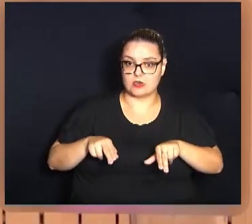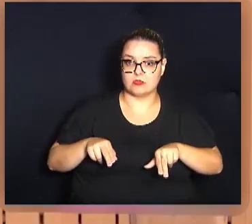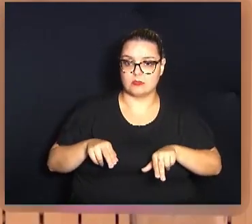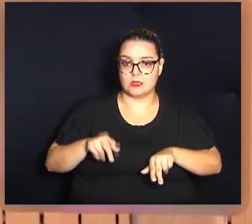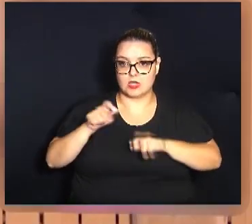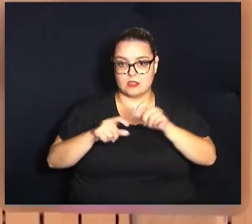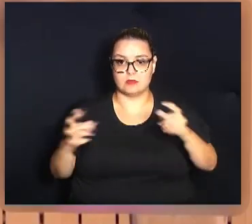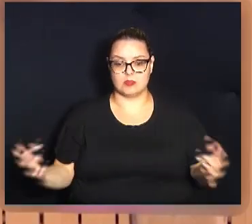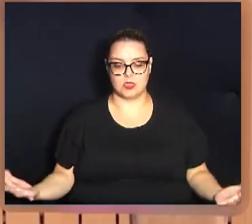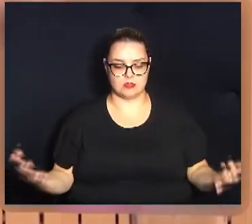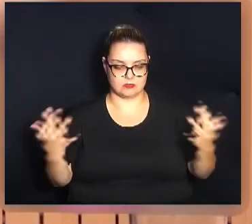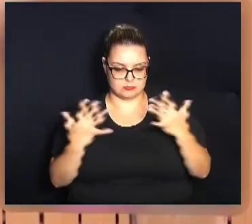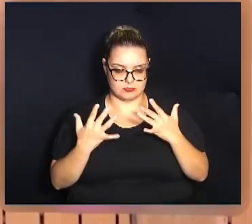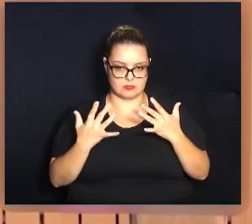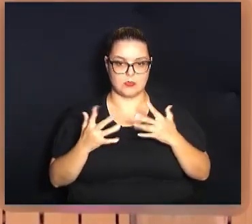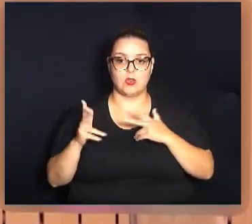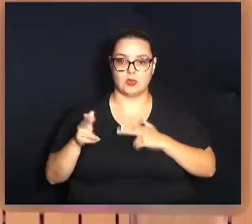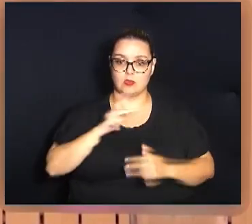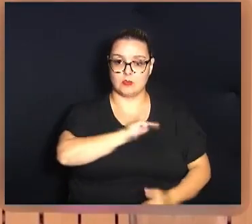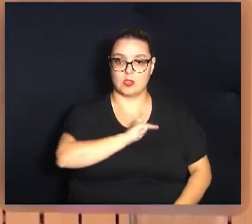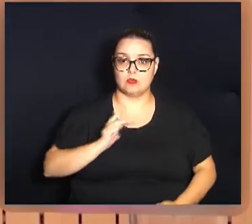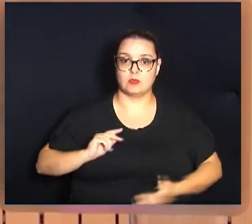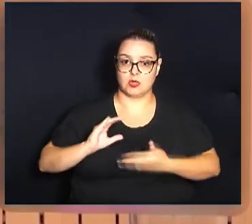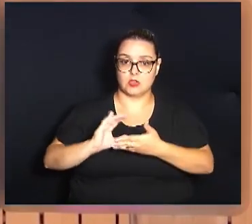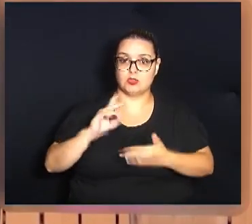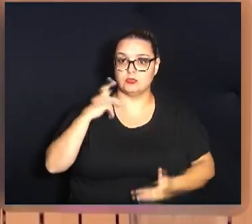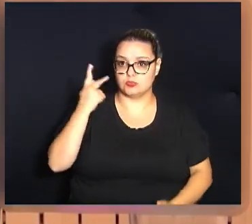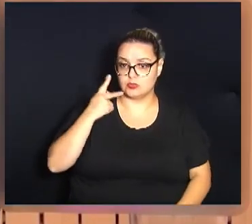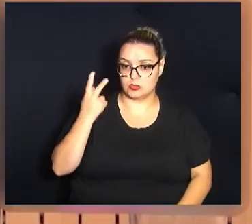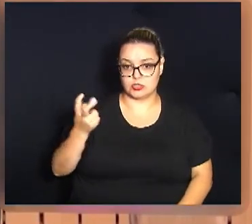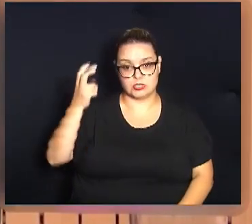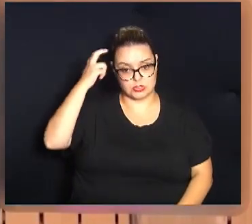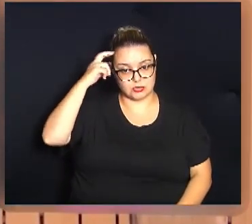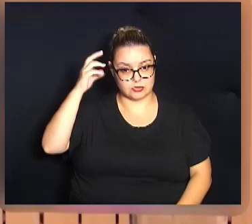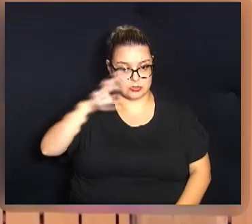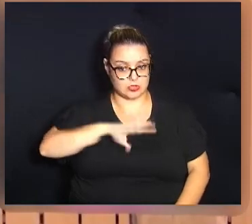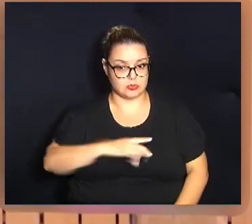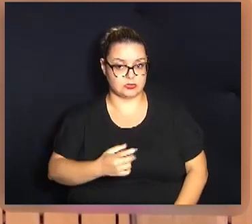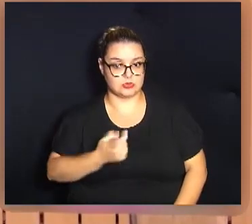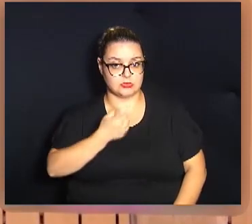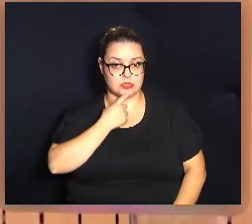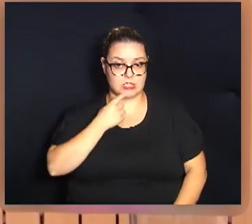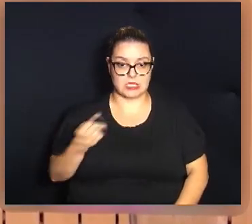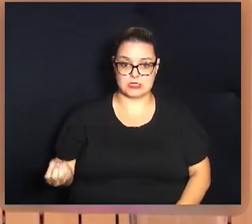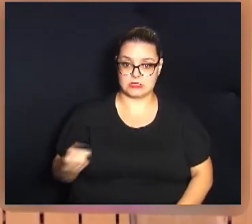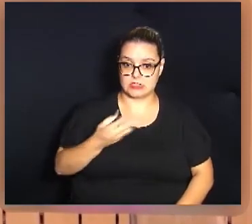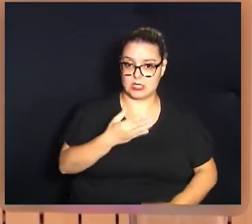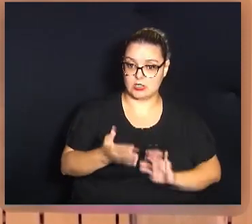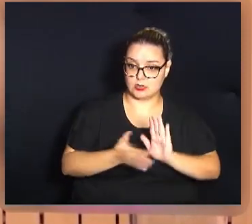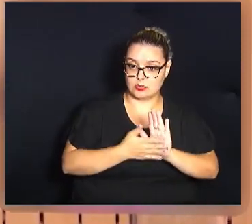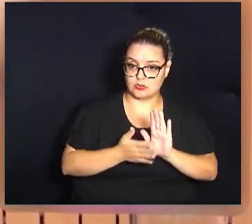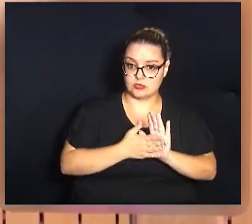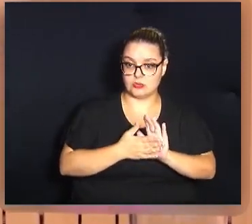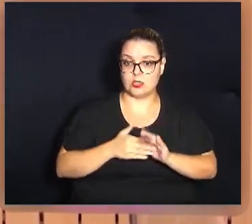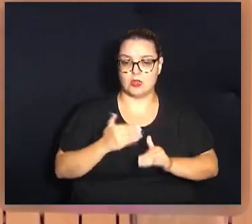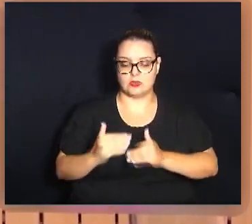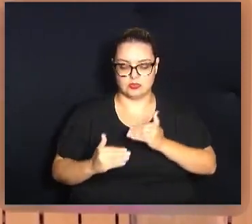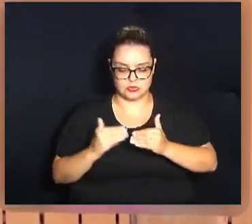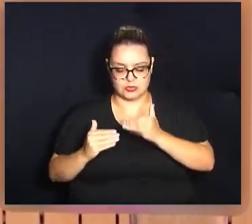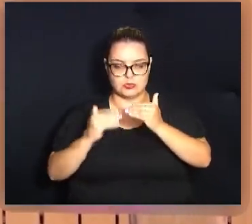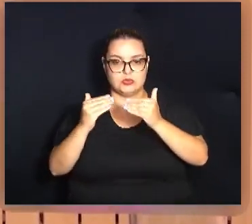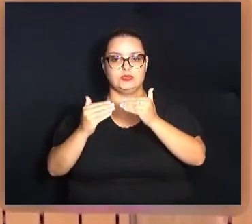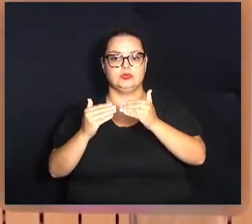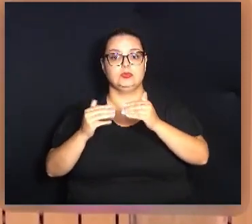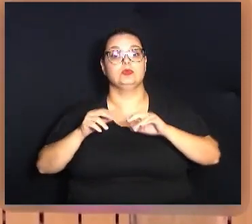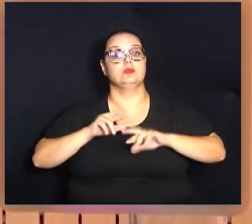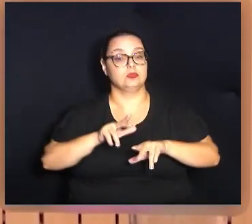De acordo com a presidente do Conselho de Política Cultural de Campinas, essa nova proposta foi construída com